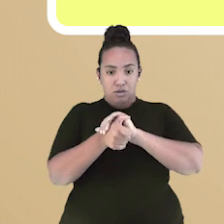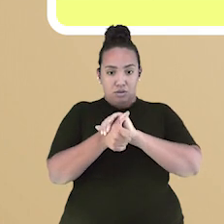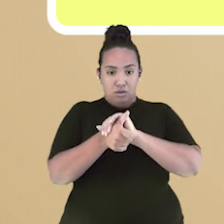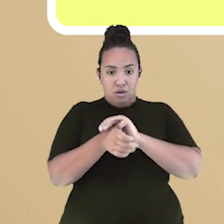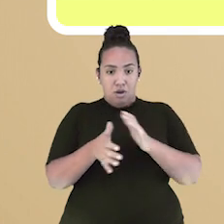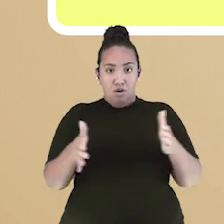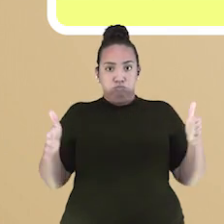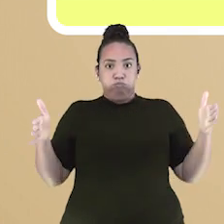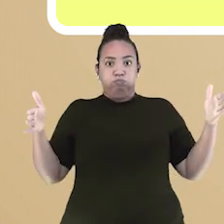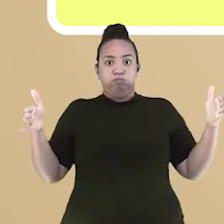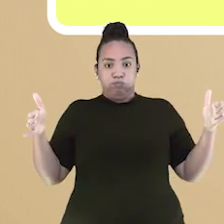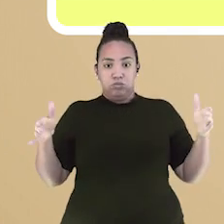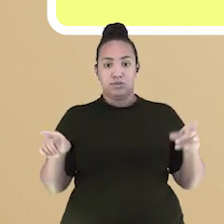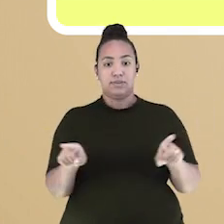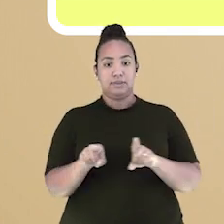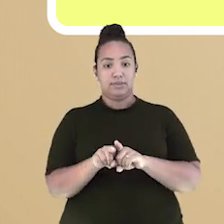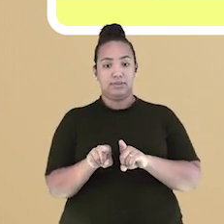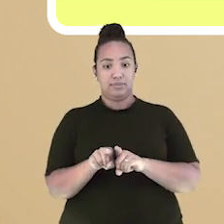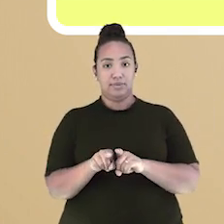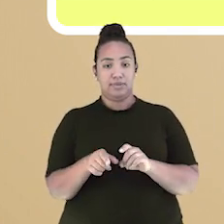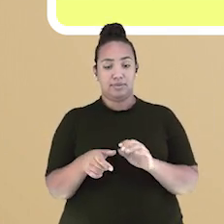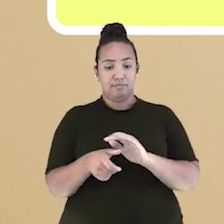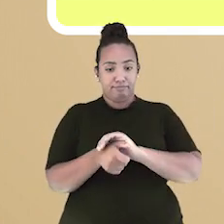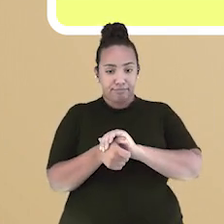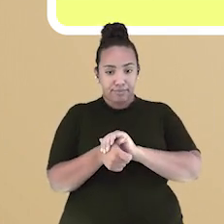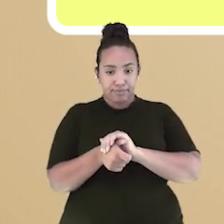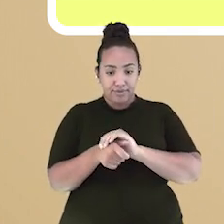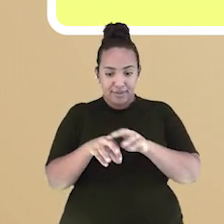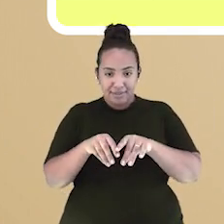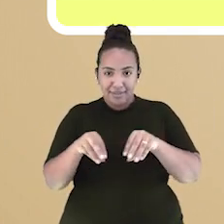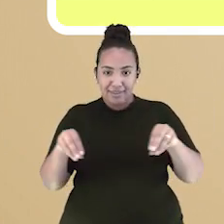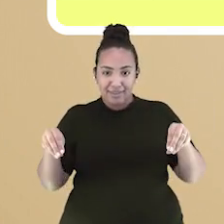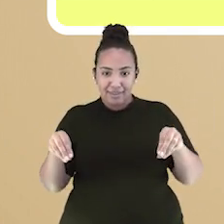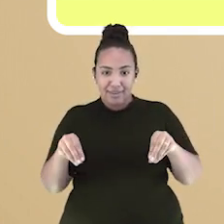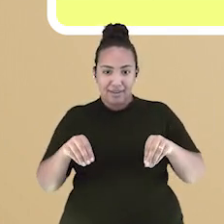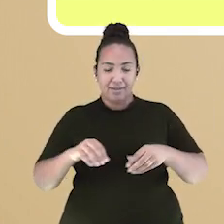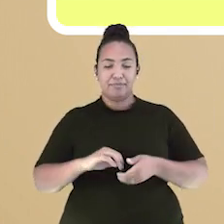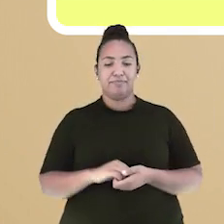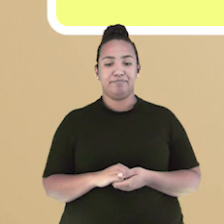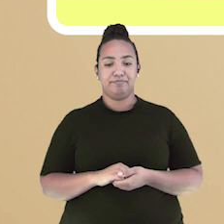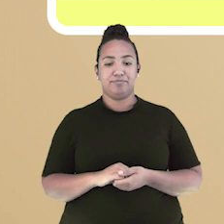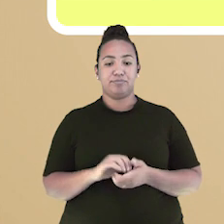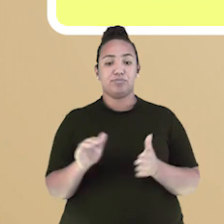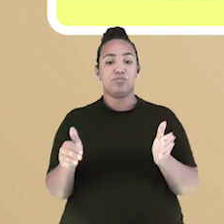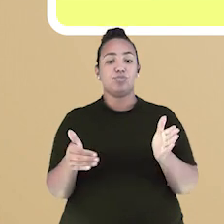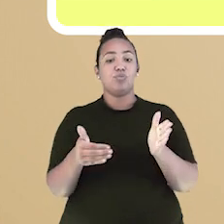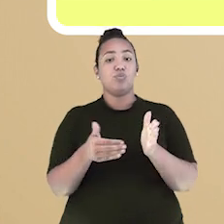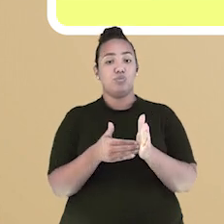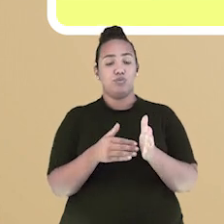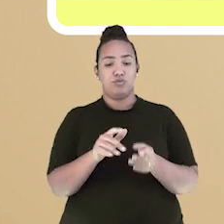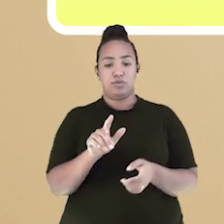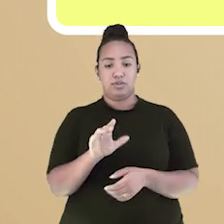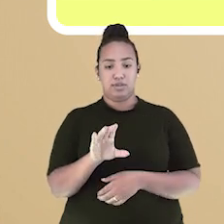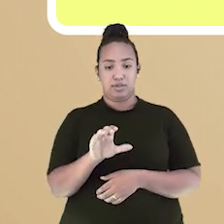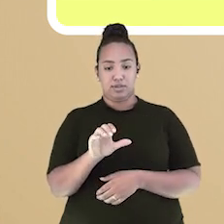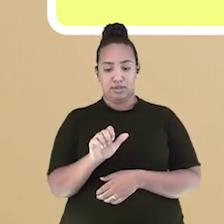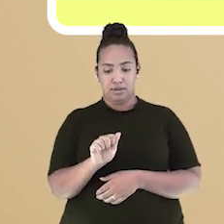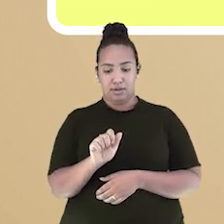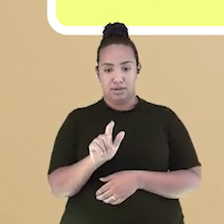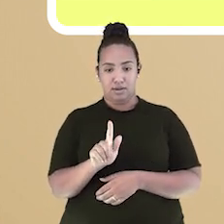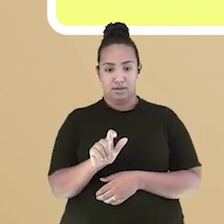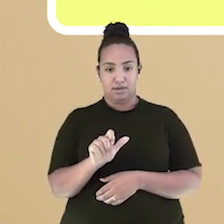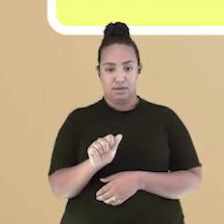terrestre, ela anda na terra e a sua pata é bem grande. E por último, temos o cágado, que é parente da tartaruga. Ele